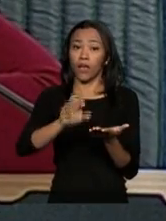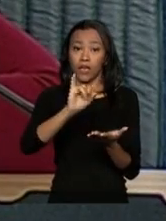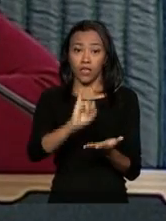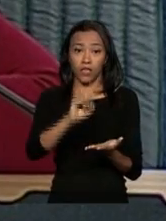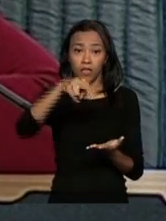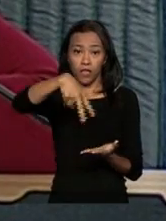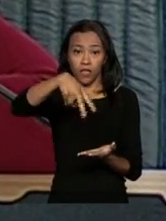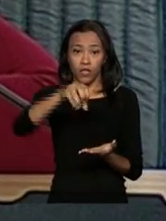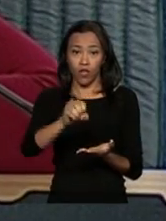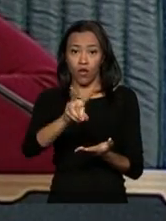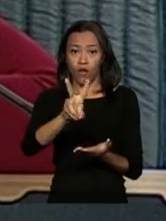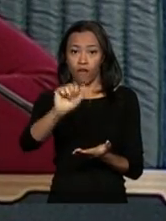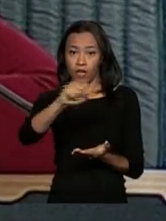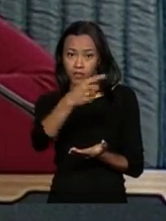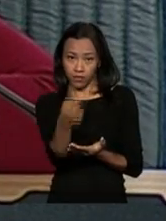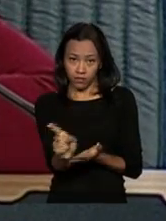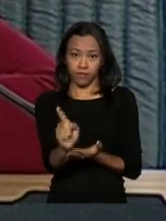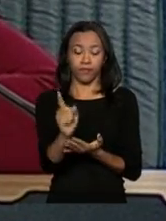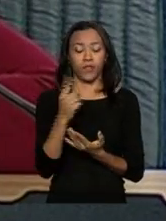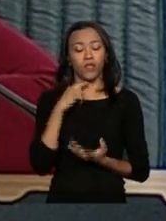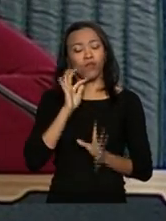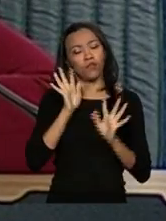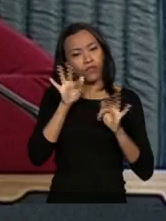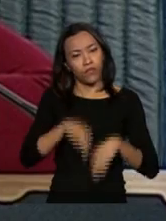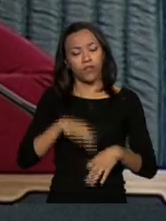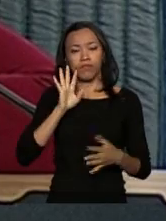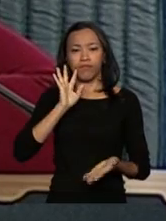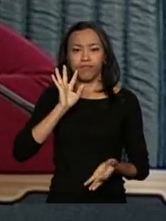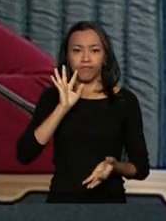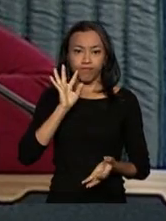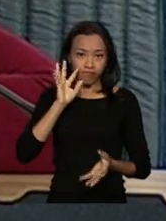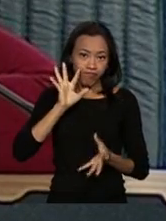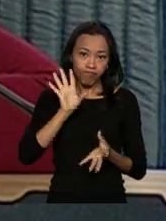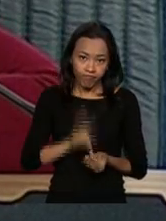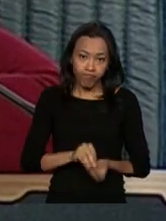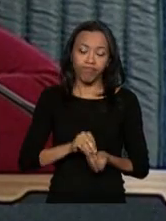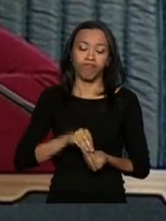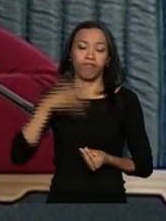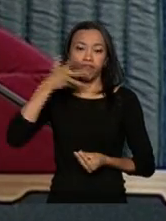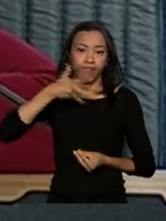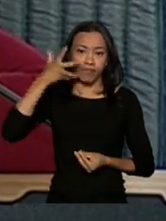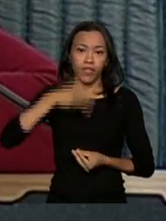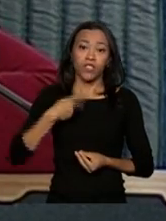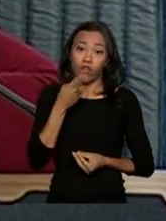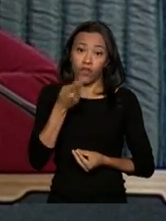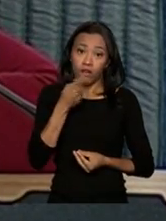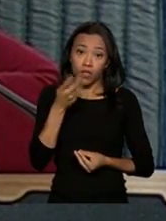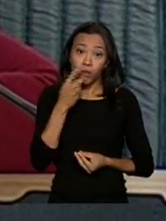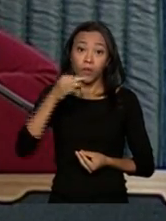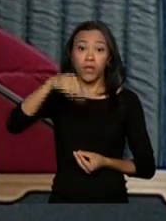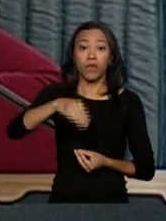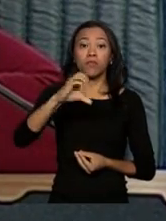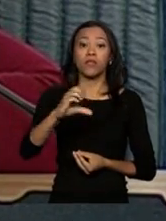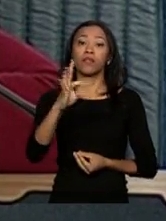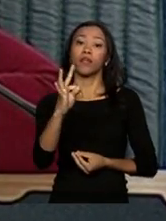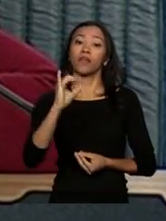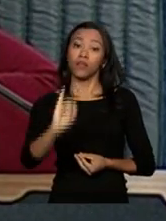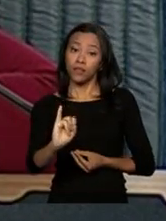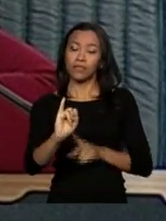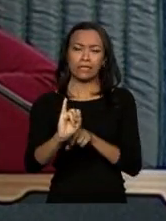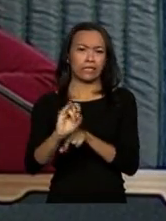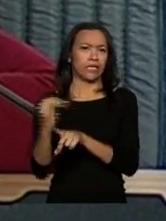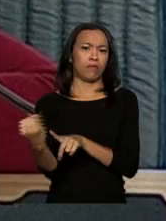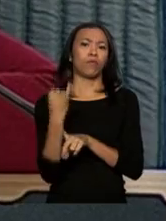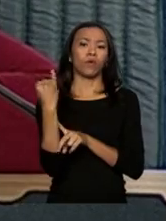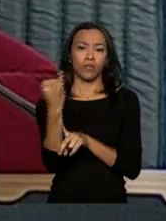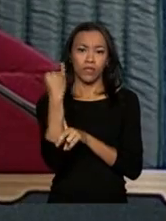eh Bom enfim eu concluo a minha fala só enfatizando a a visão do mcti com o reconhecimento da importância que